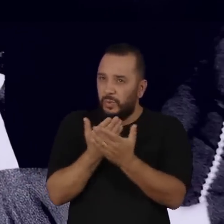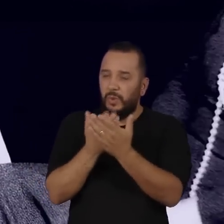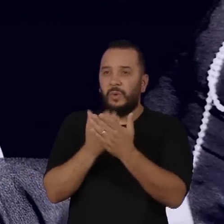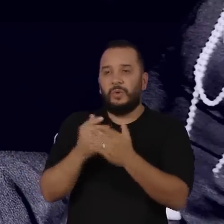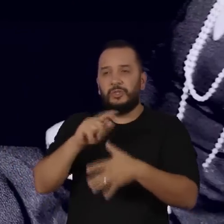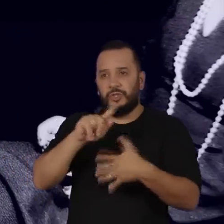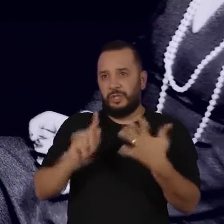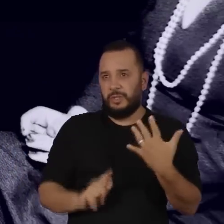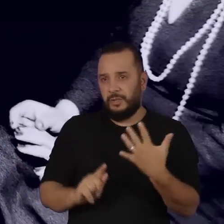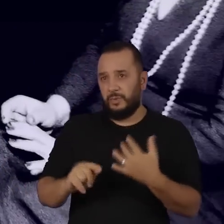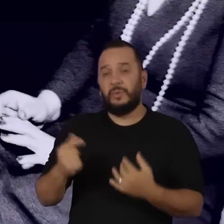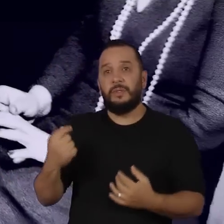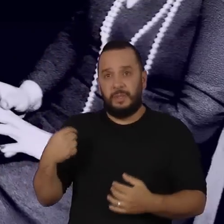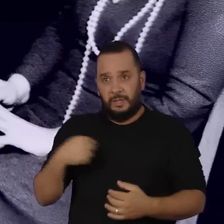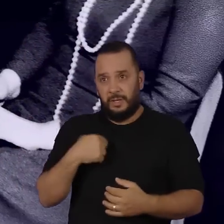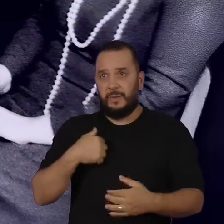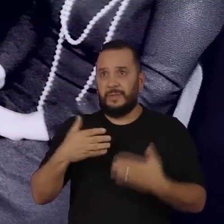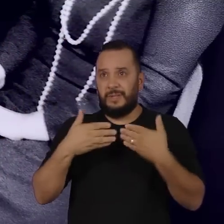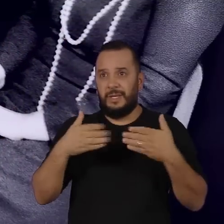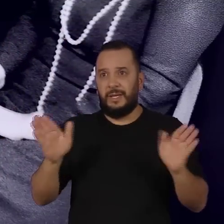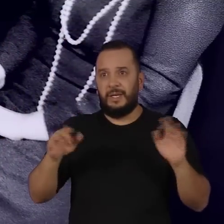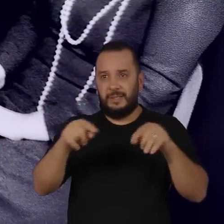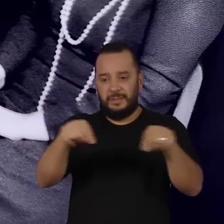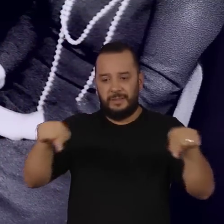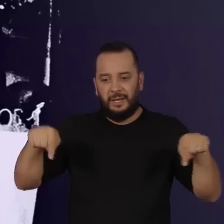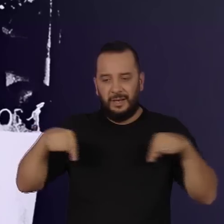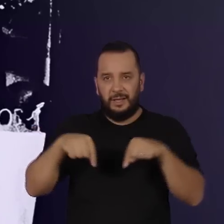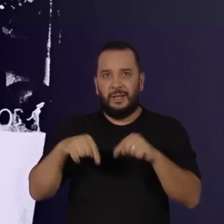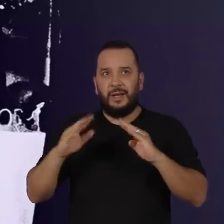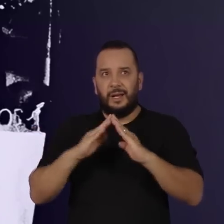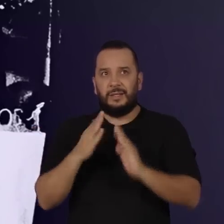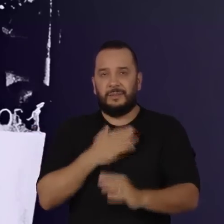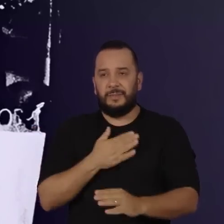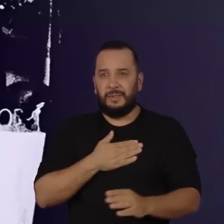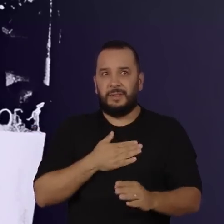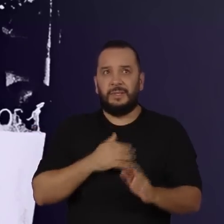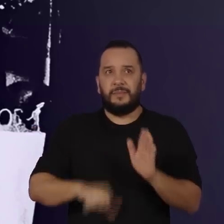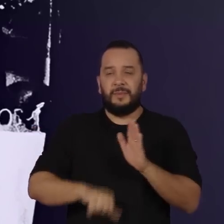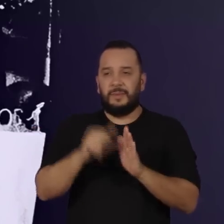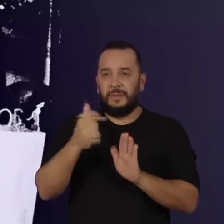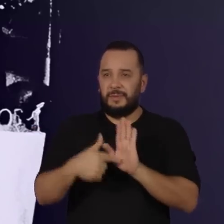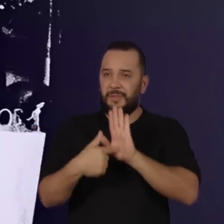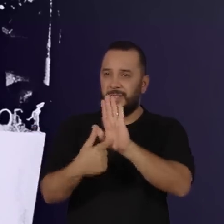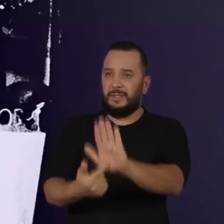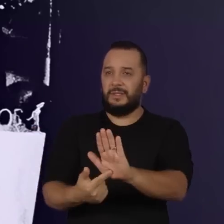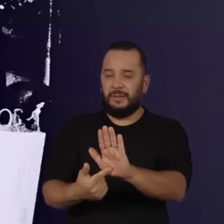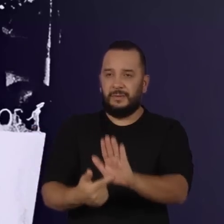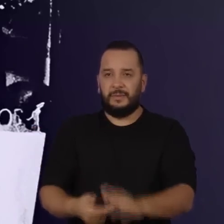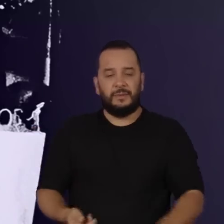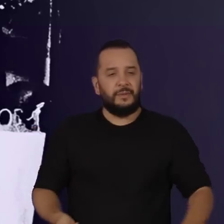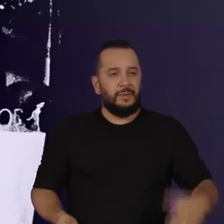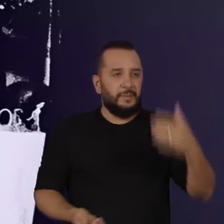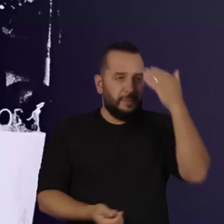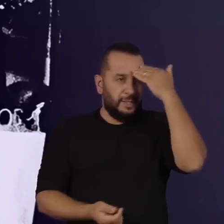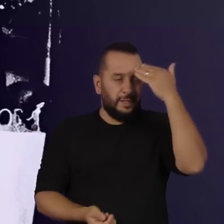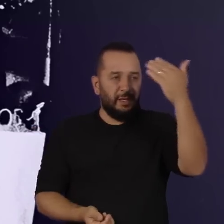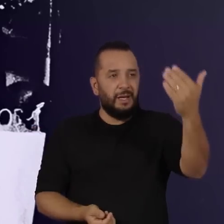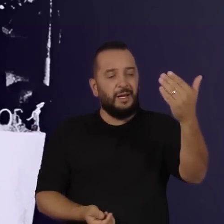na sala da minha casa. Foi a primeira apresentação. Obrigada por ter ensinado meu marido a amar.